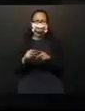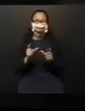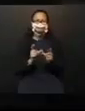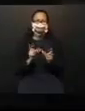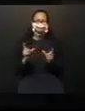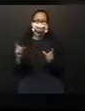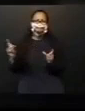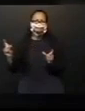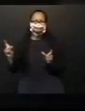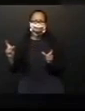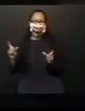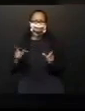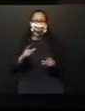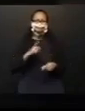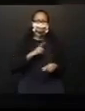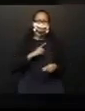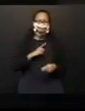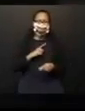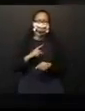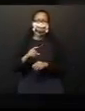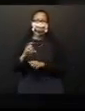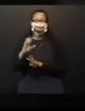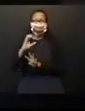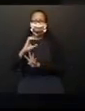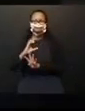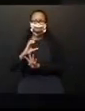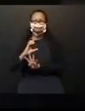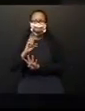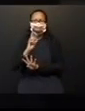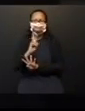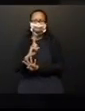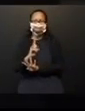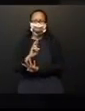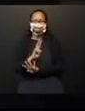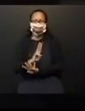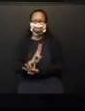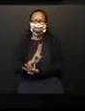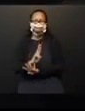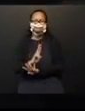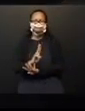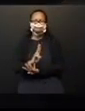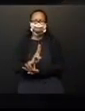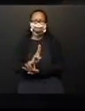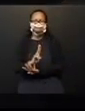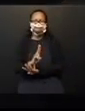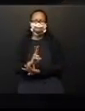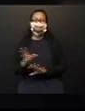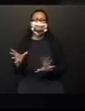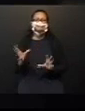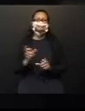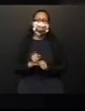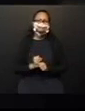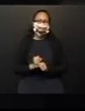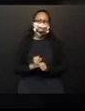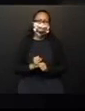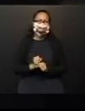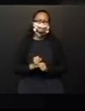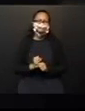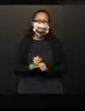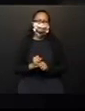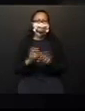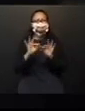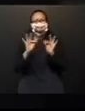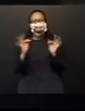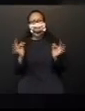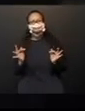a centena, a dezena e a unidade. Montar e somar. Esse aqui eu considero mais simples para vocês,